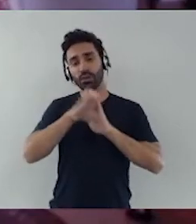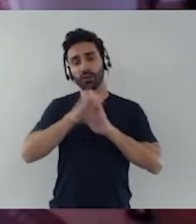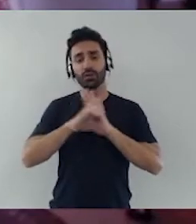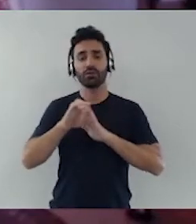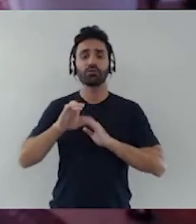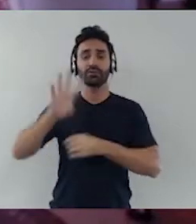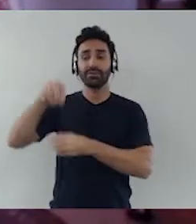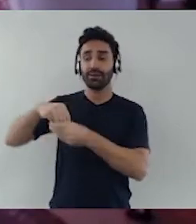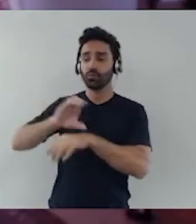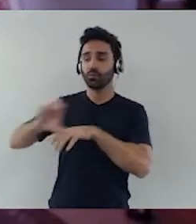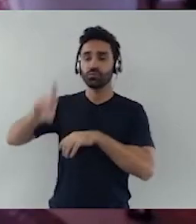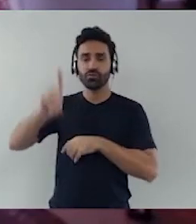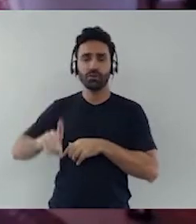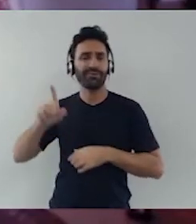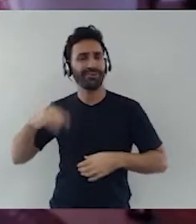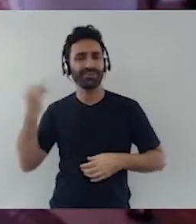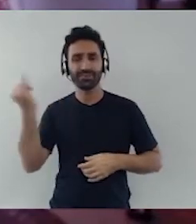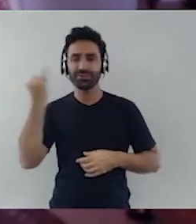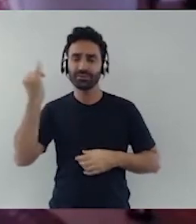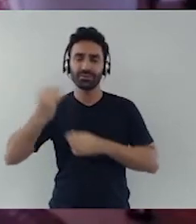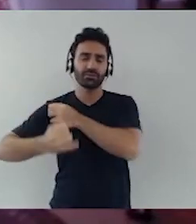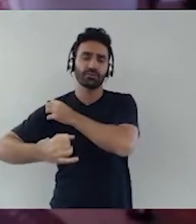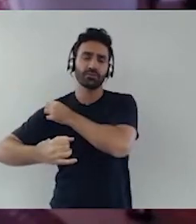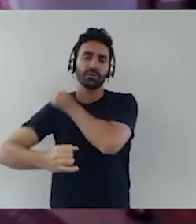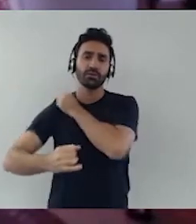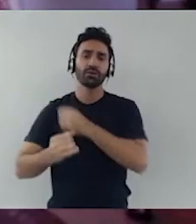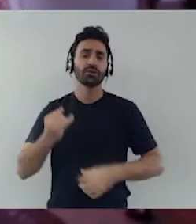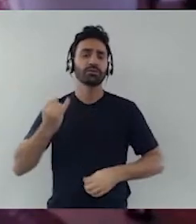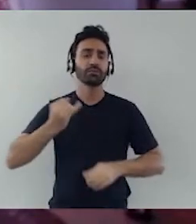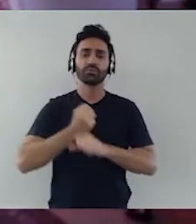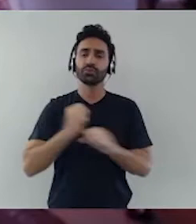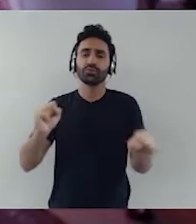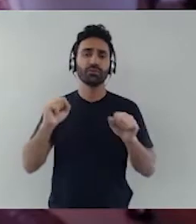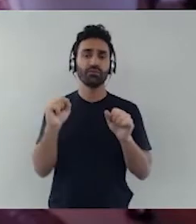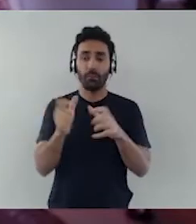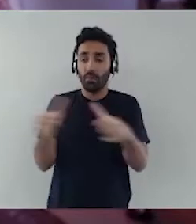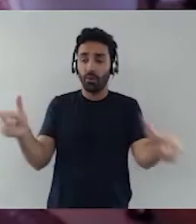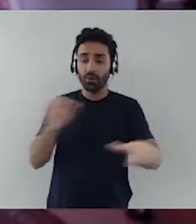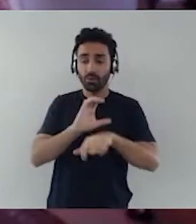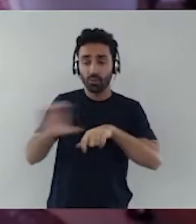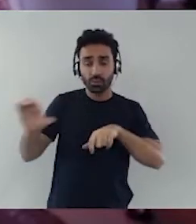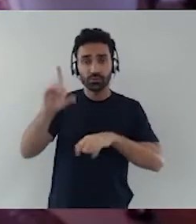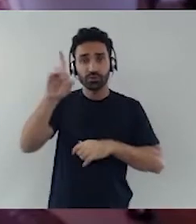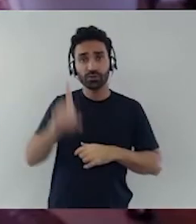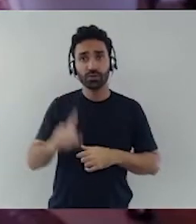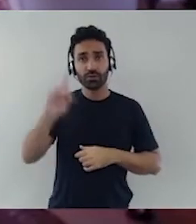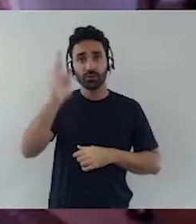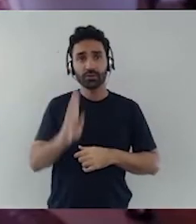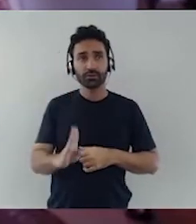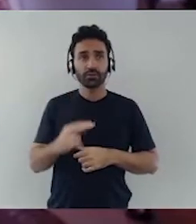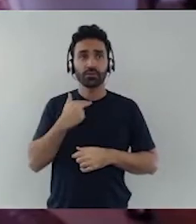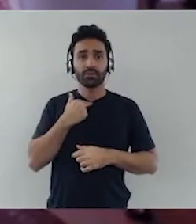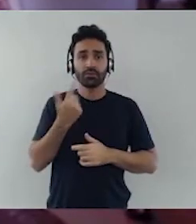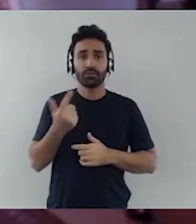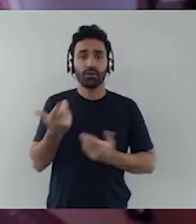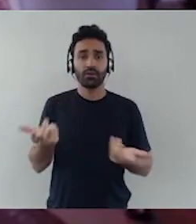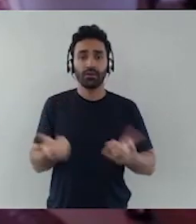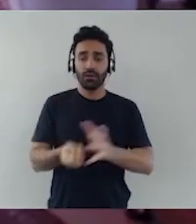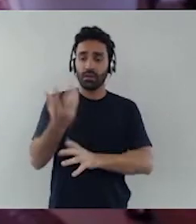direito é fundamental. É inadmissível que a maioria dos cursos de direito no país não ofereça disciplina até